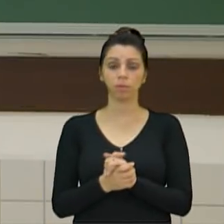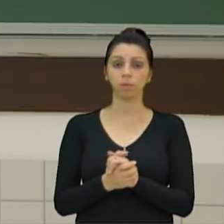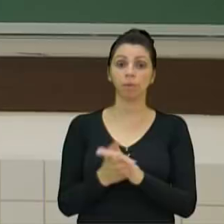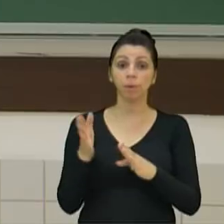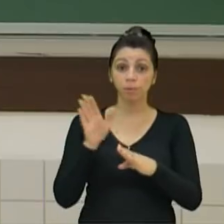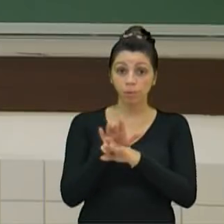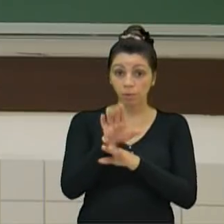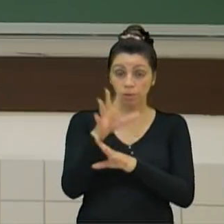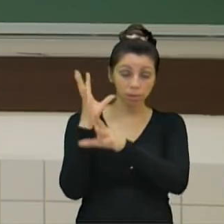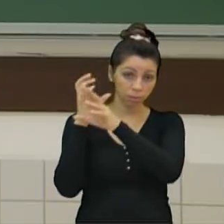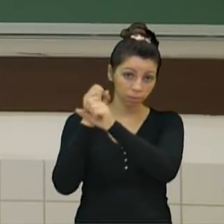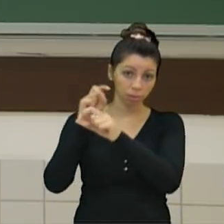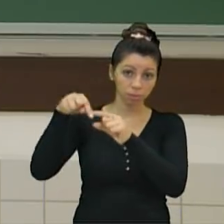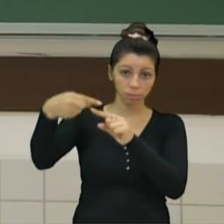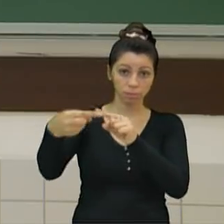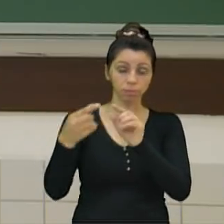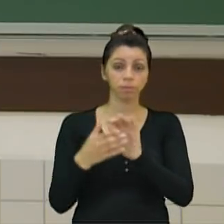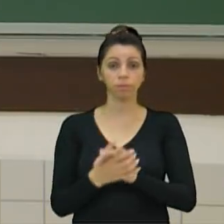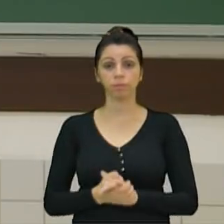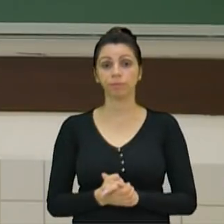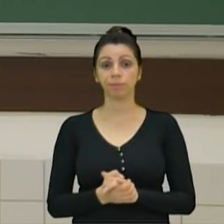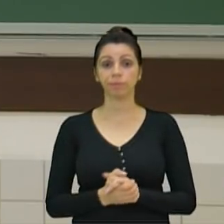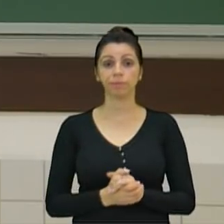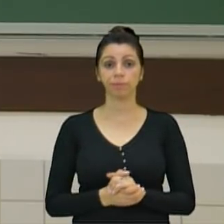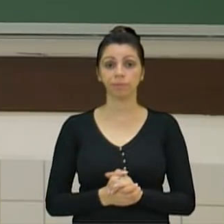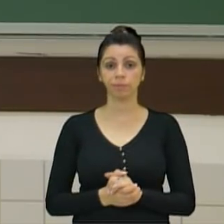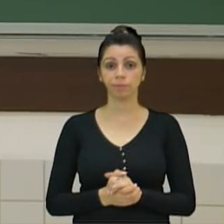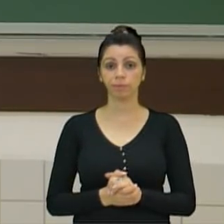depois, pequena circulação.